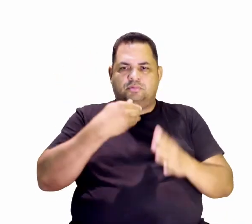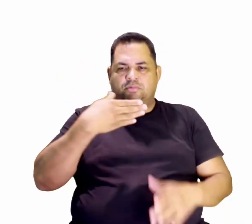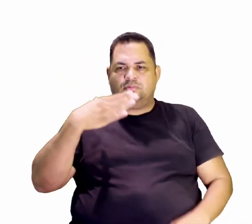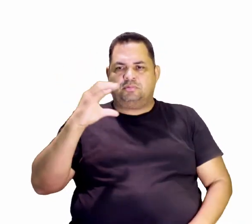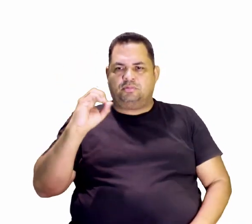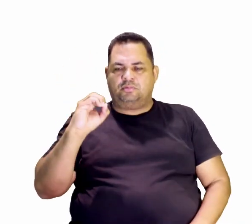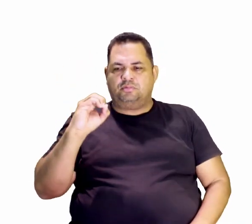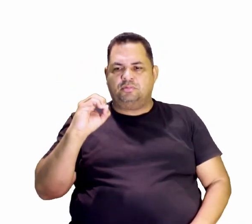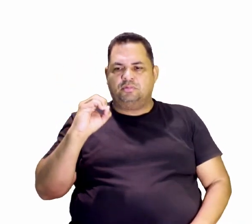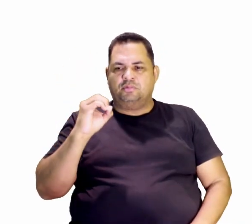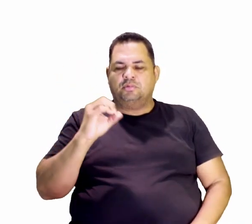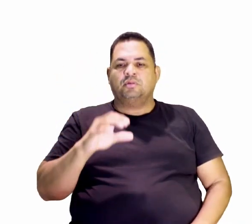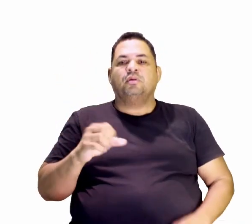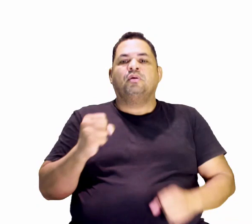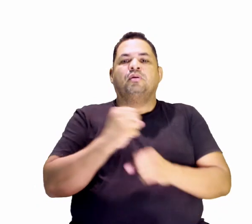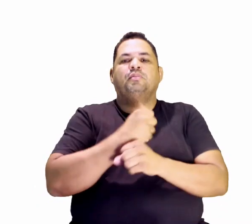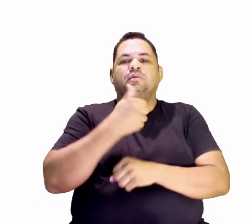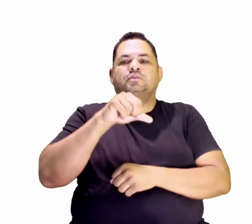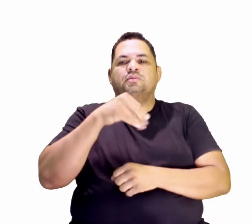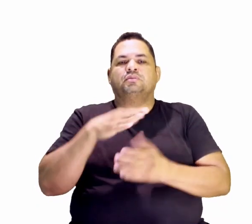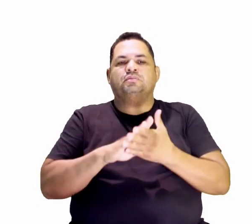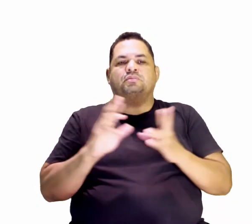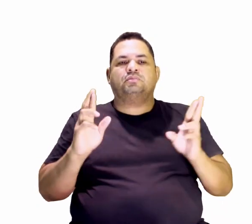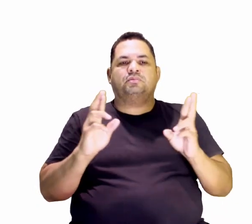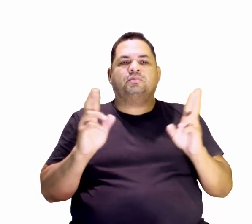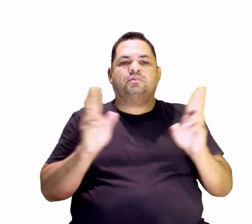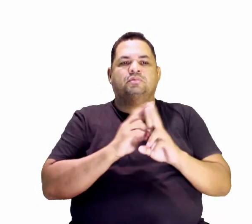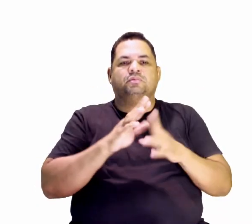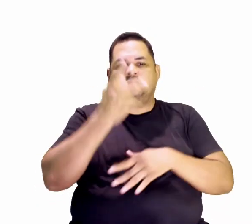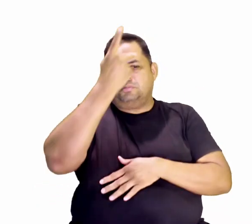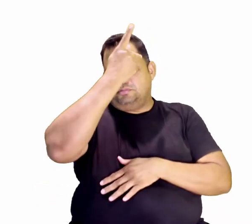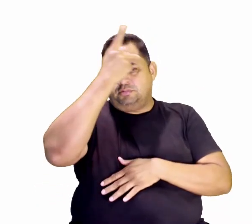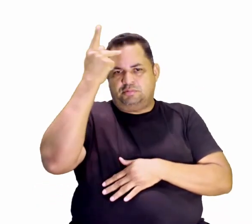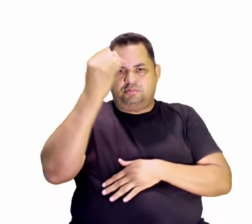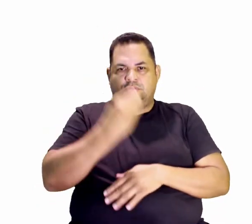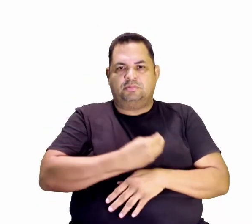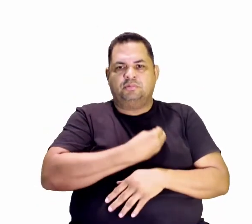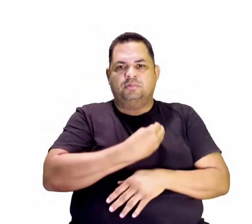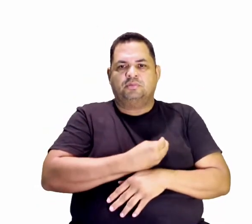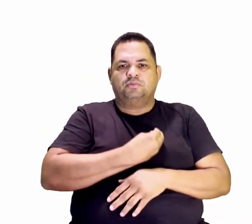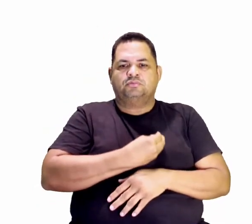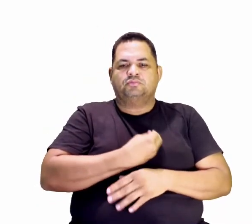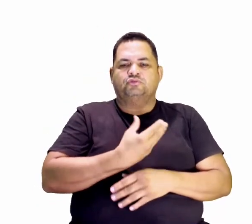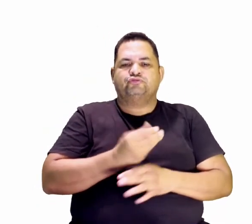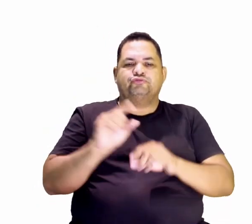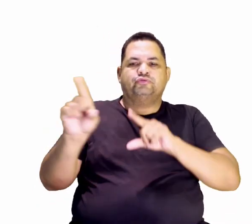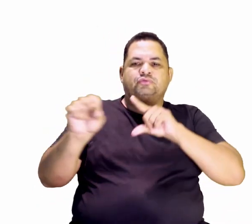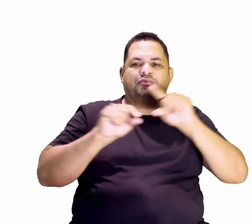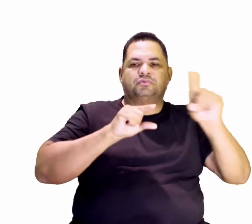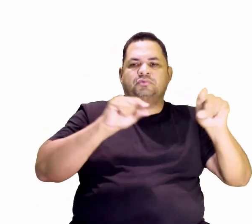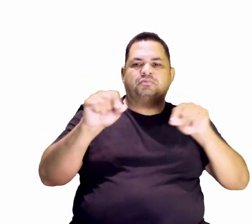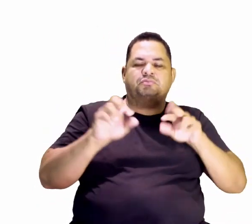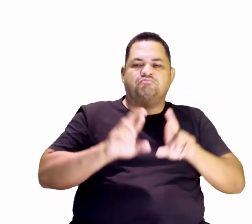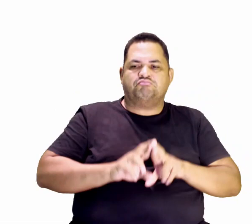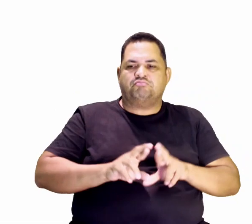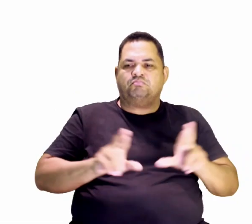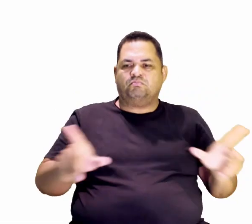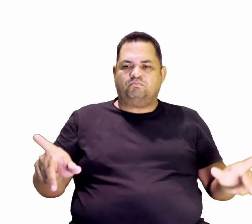né? 1940, e ele está relacionado a pessoas que vivem um estilo de vida aí mais